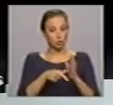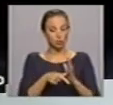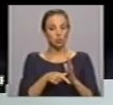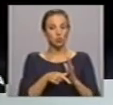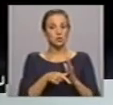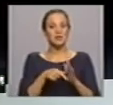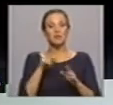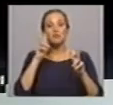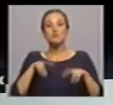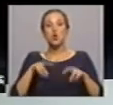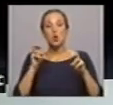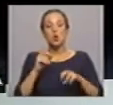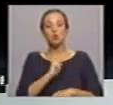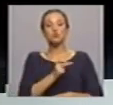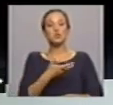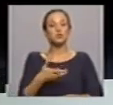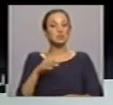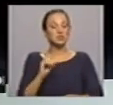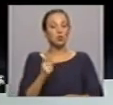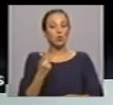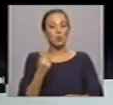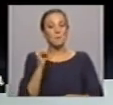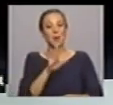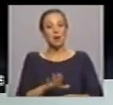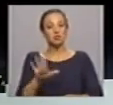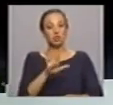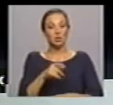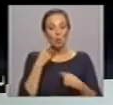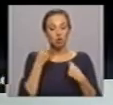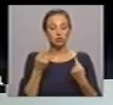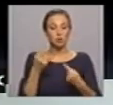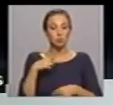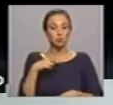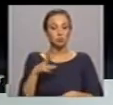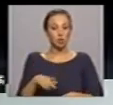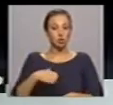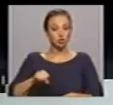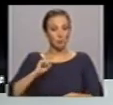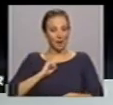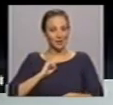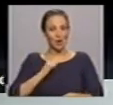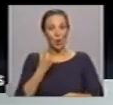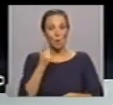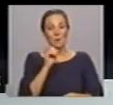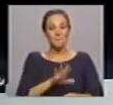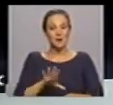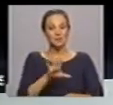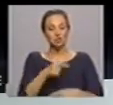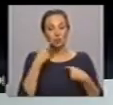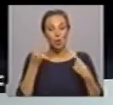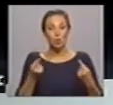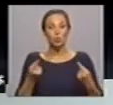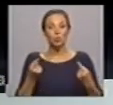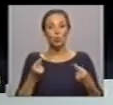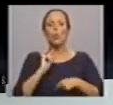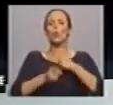Sagan identificou como, na década de 70, uma imagem que representa Portugal e Espanha. Sim, está lá uma imagem que representa precisamente o